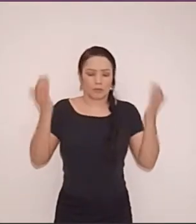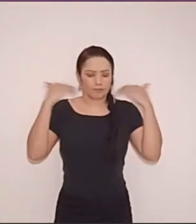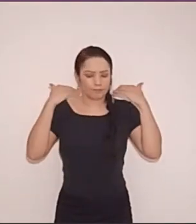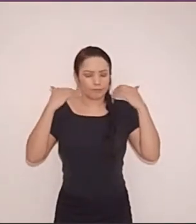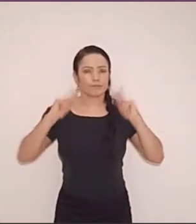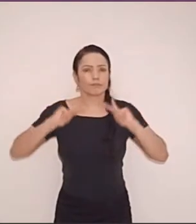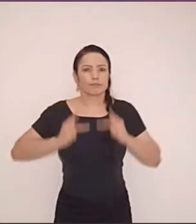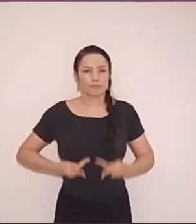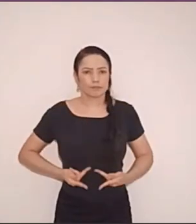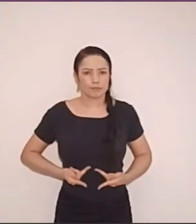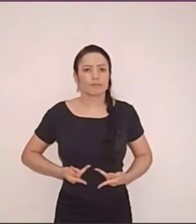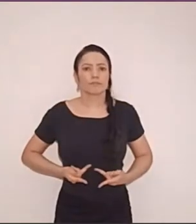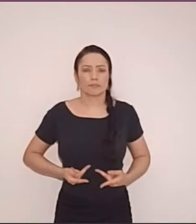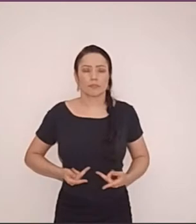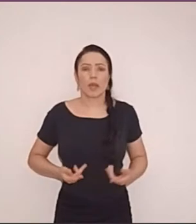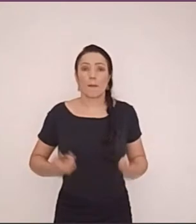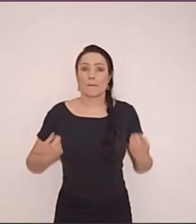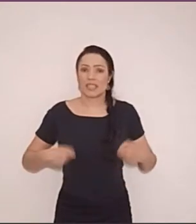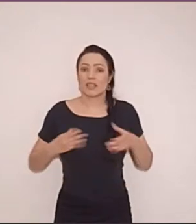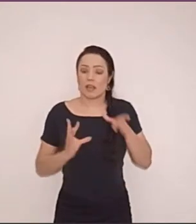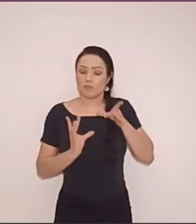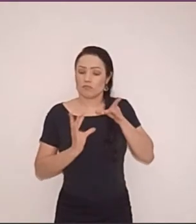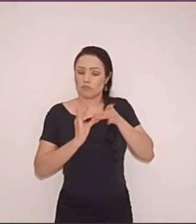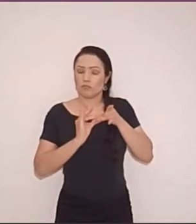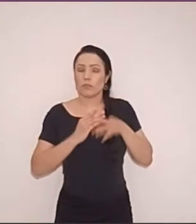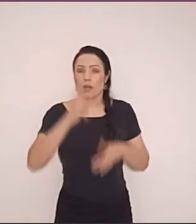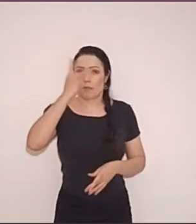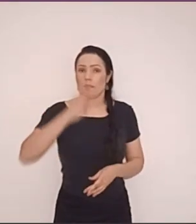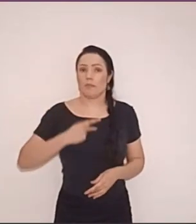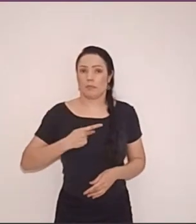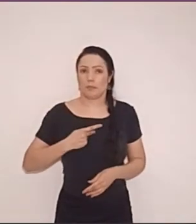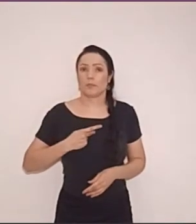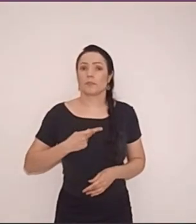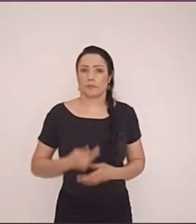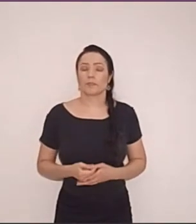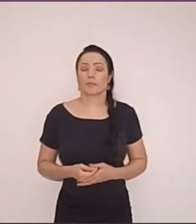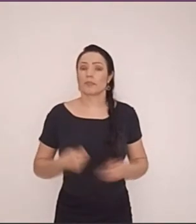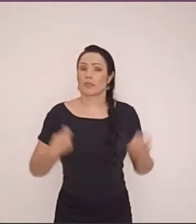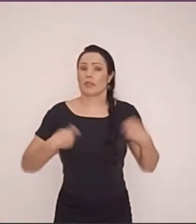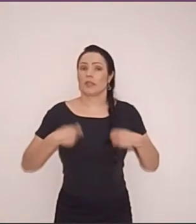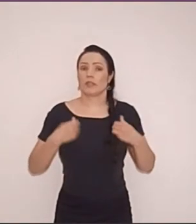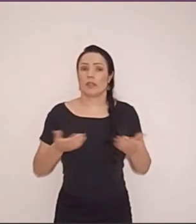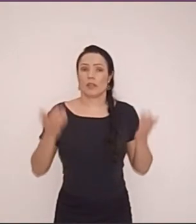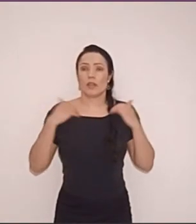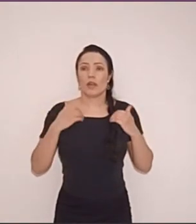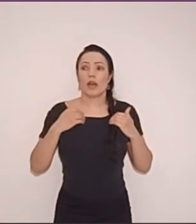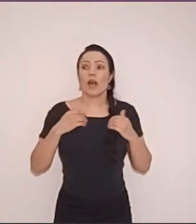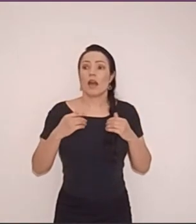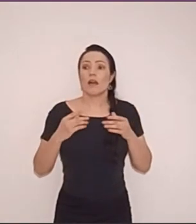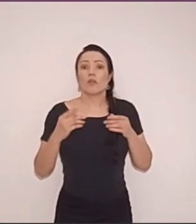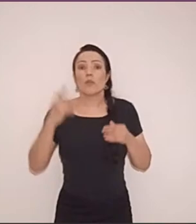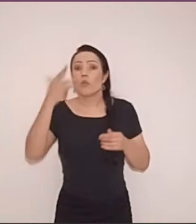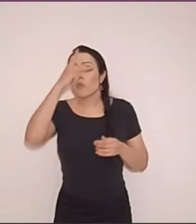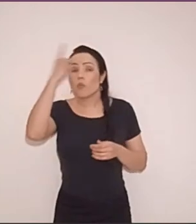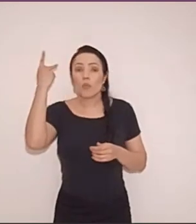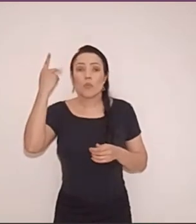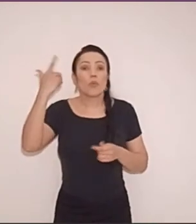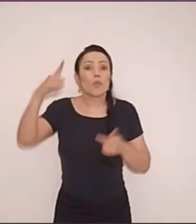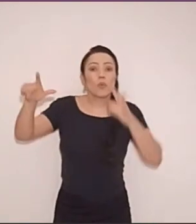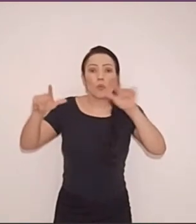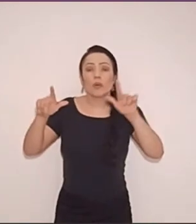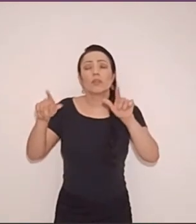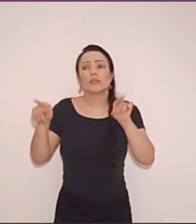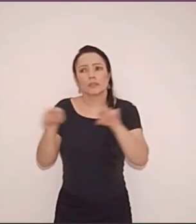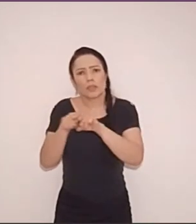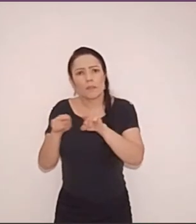é tem intimidade conosco até que você pode alto intimidade é tem intimidade com outras pessoas eles podem